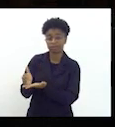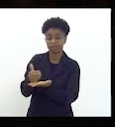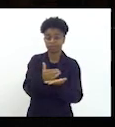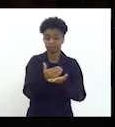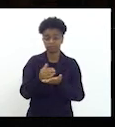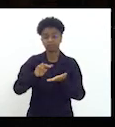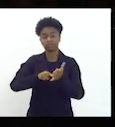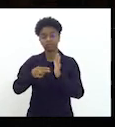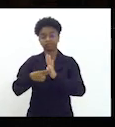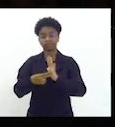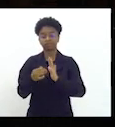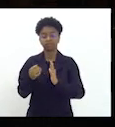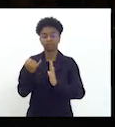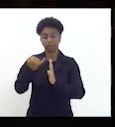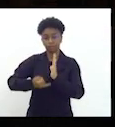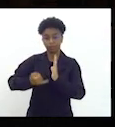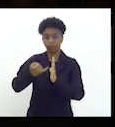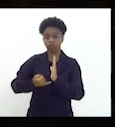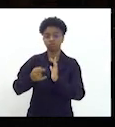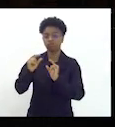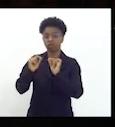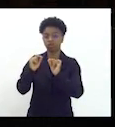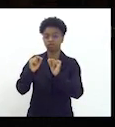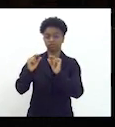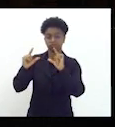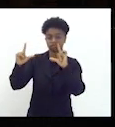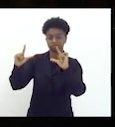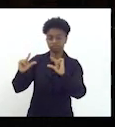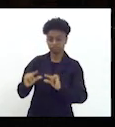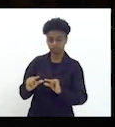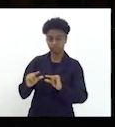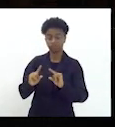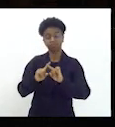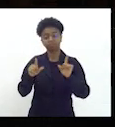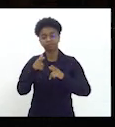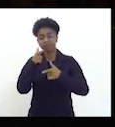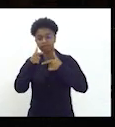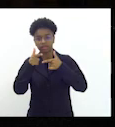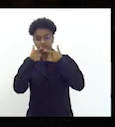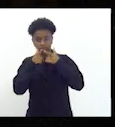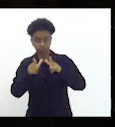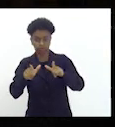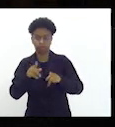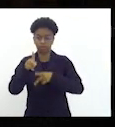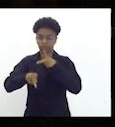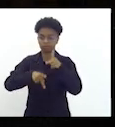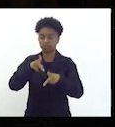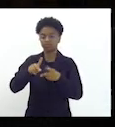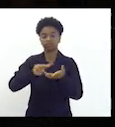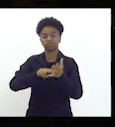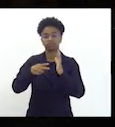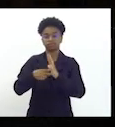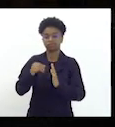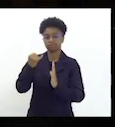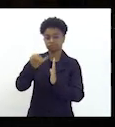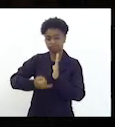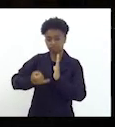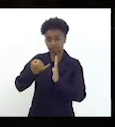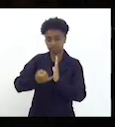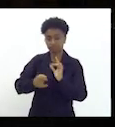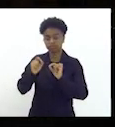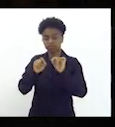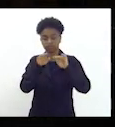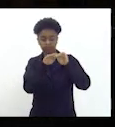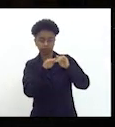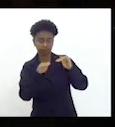imposto regressivo numa linguagem mais popular é um imposto horizontal